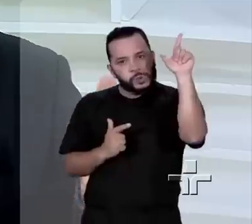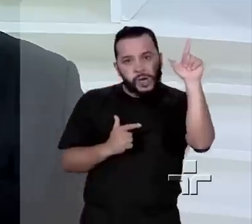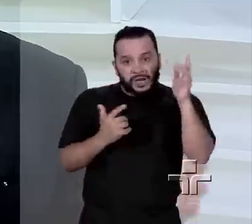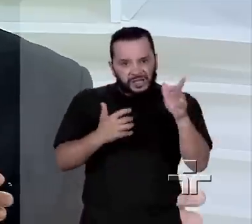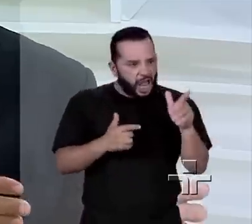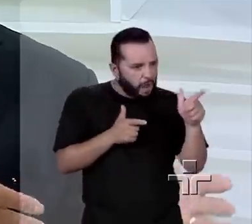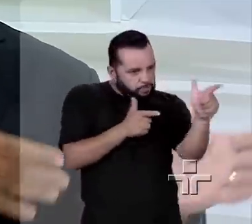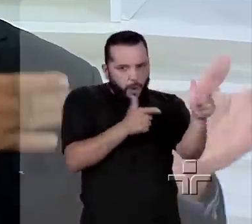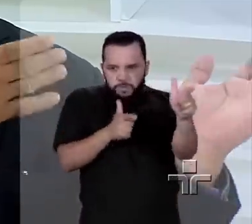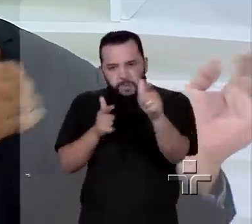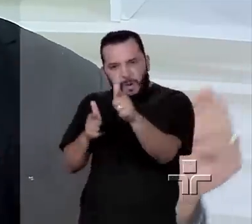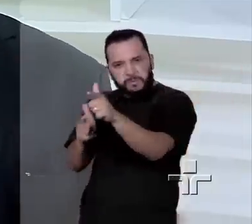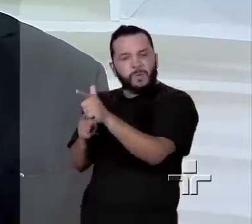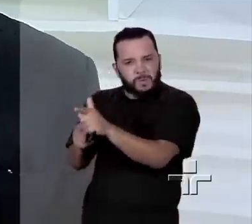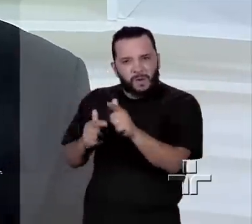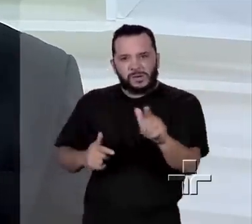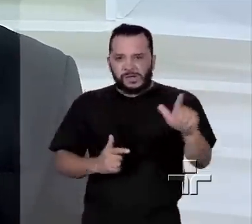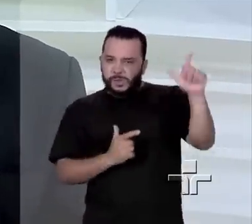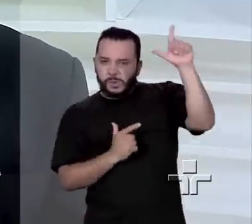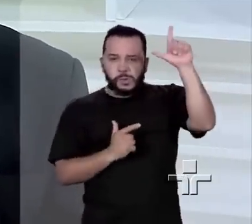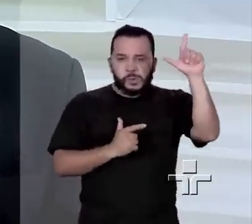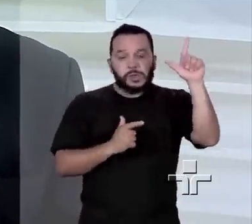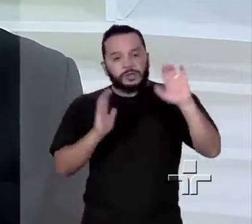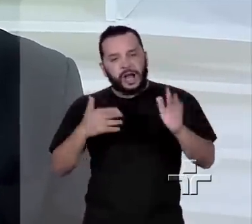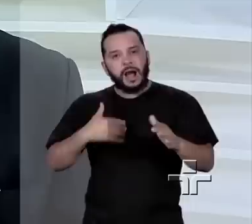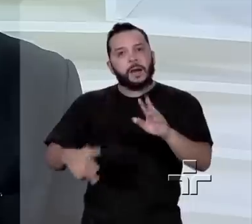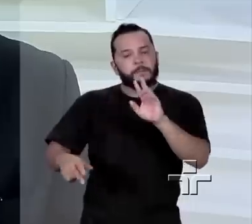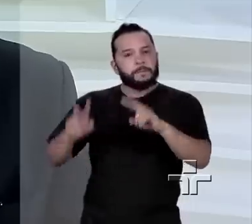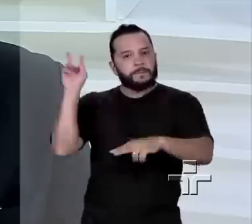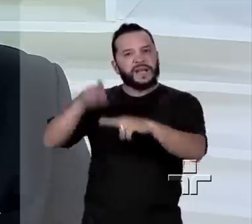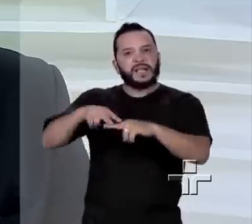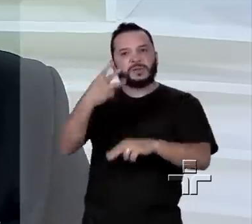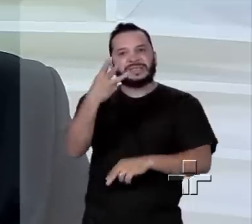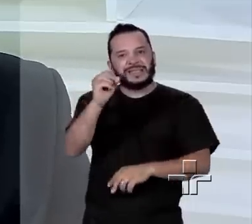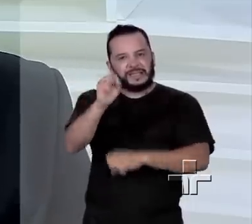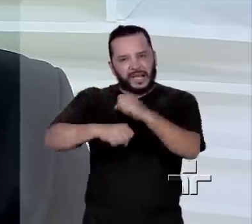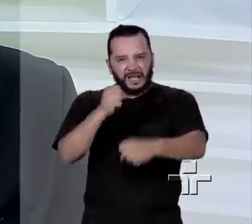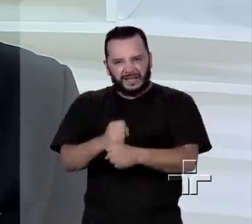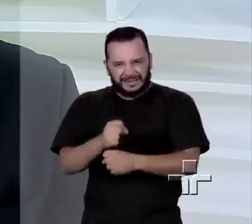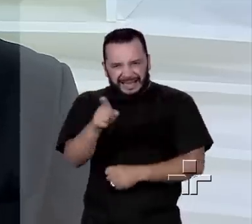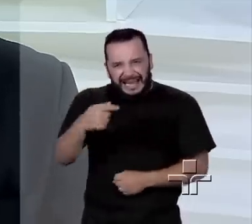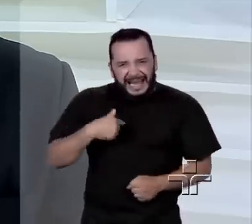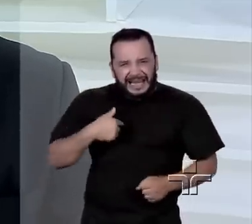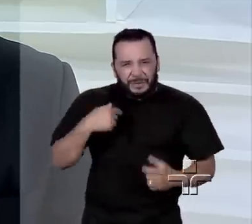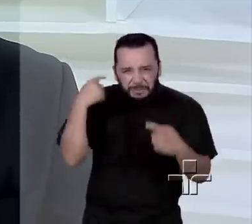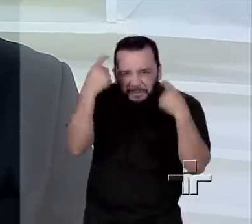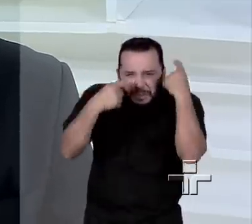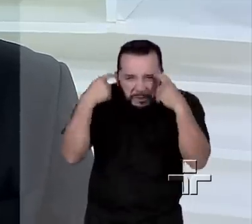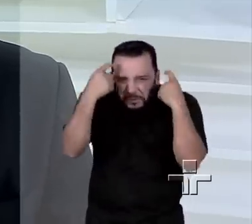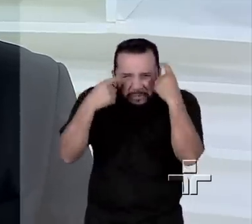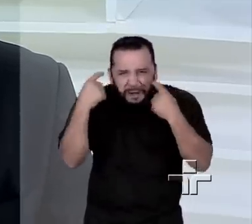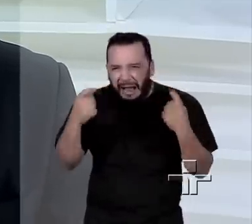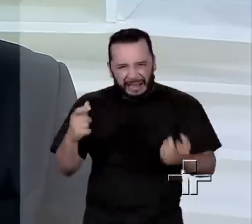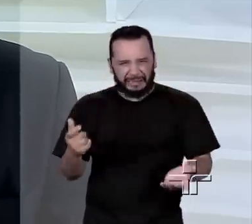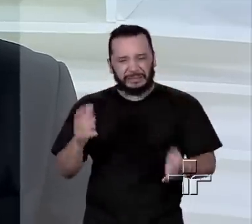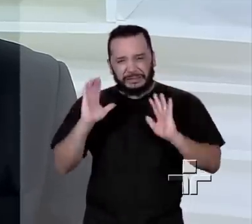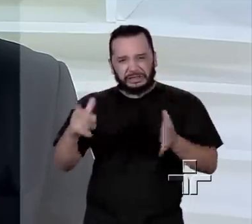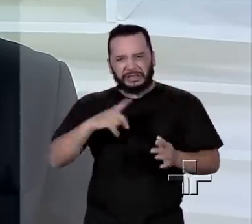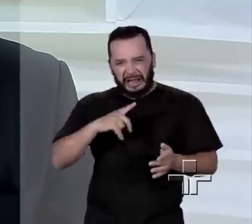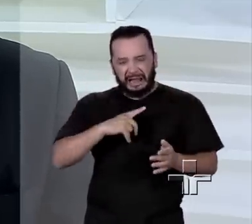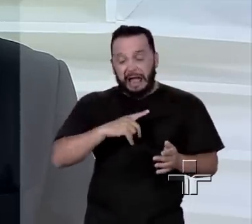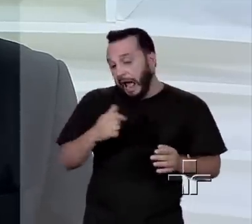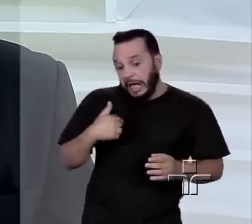matar pessoas que já estabelecem penas de 30 anos. Ele está lá preocupado com a penazinha acessória da posse ou do porte